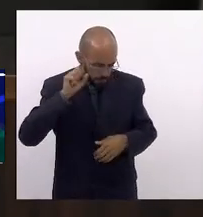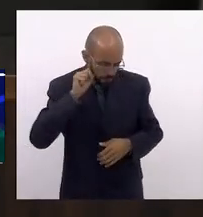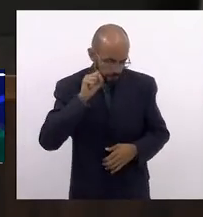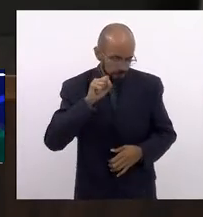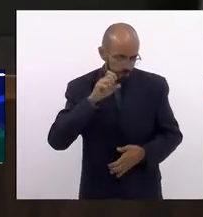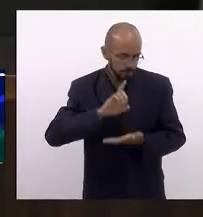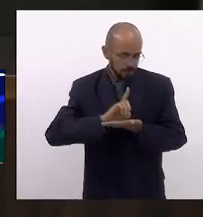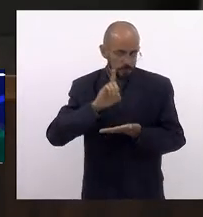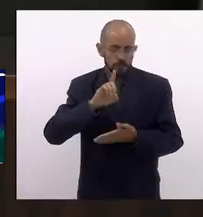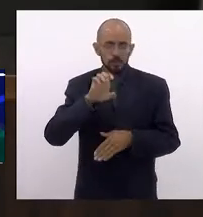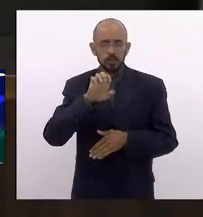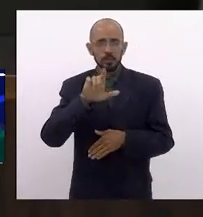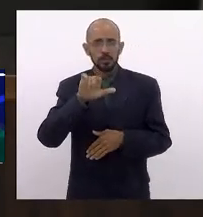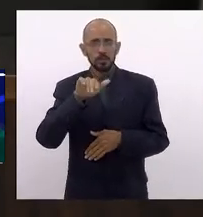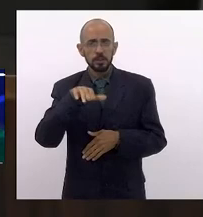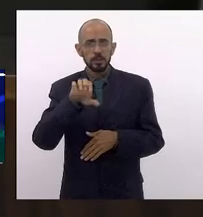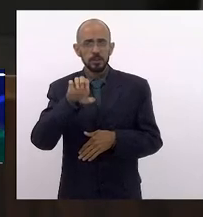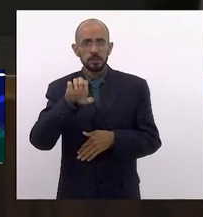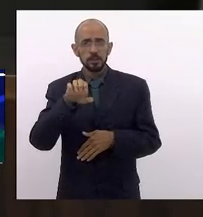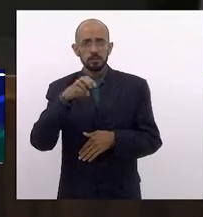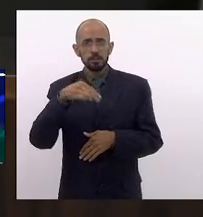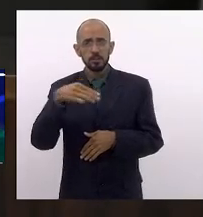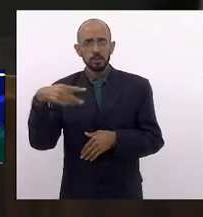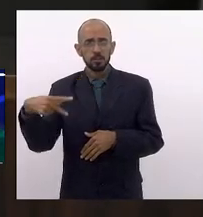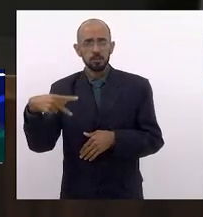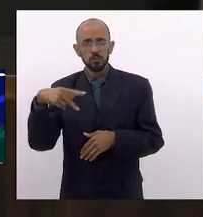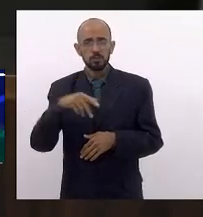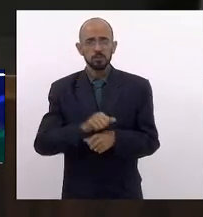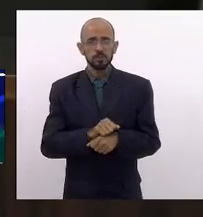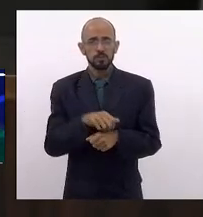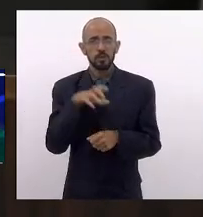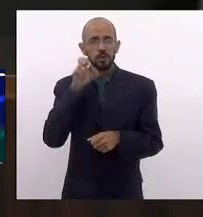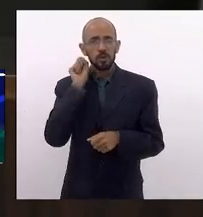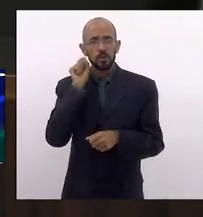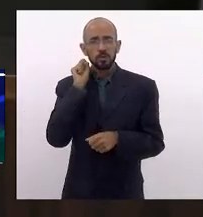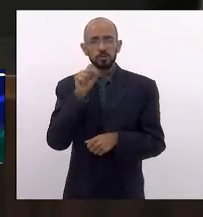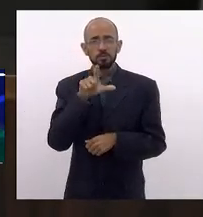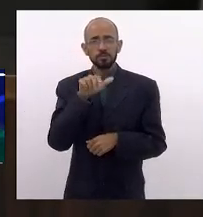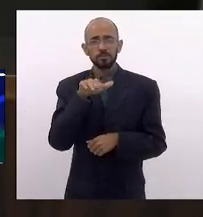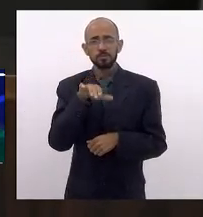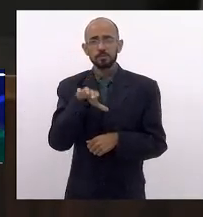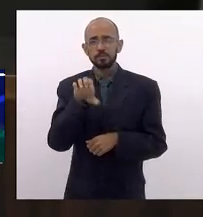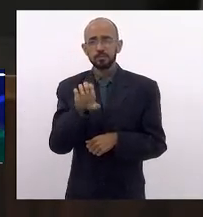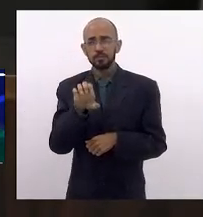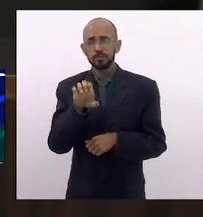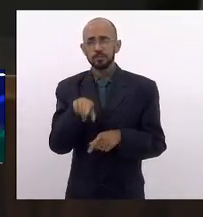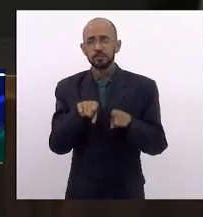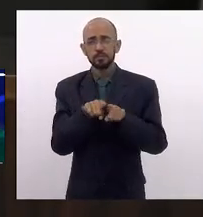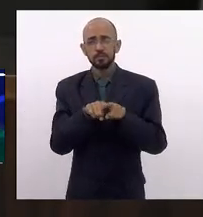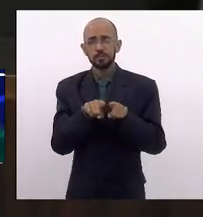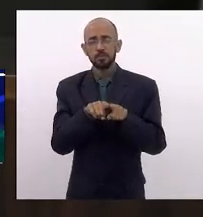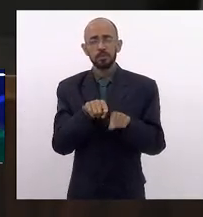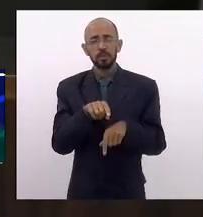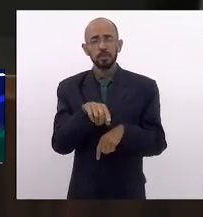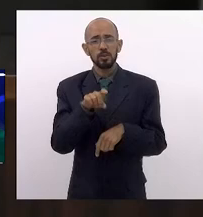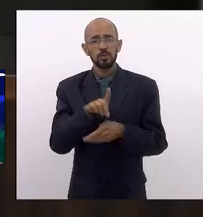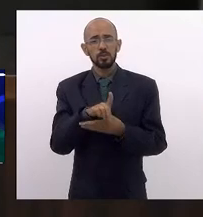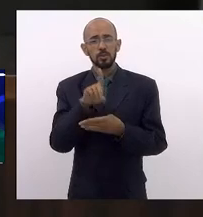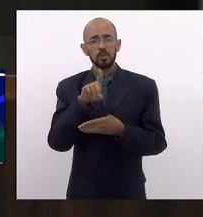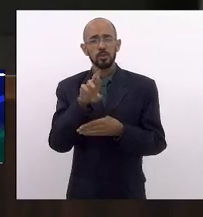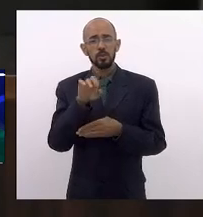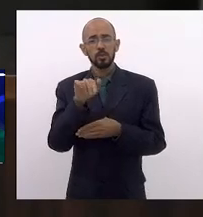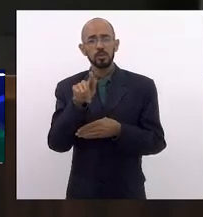Lima Pereira do Ministério Público nós ouvimos a Doutora Luciana Nunes F e Dr Rodrigo Pacheco também